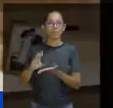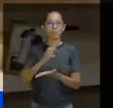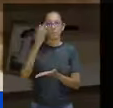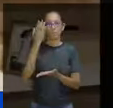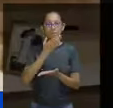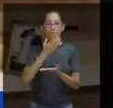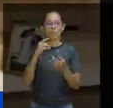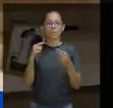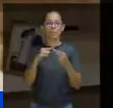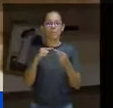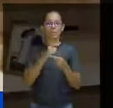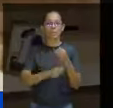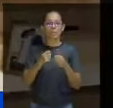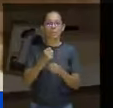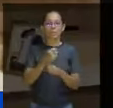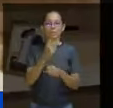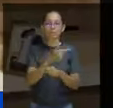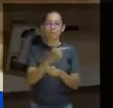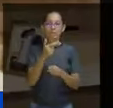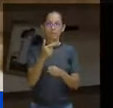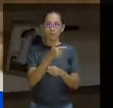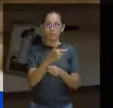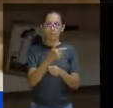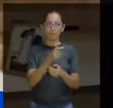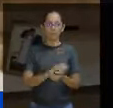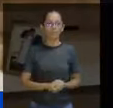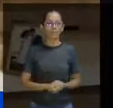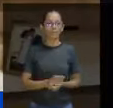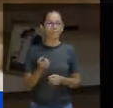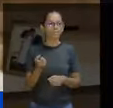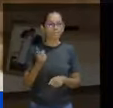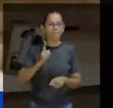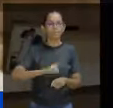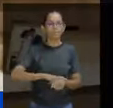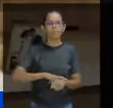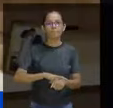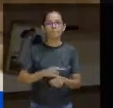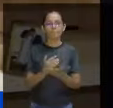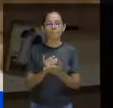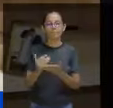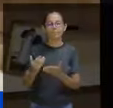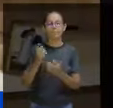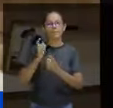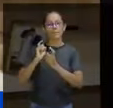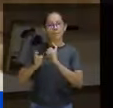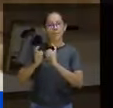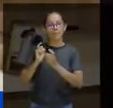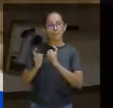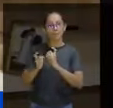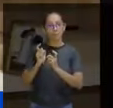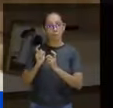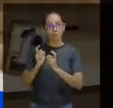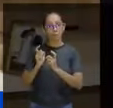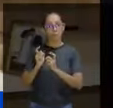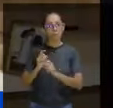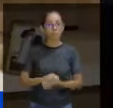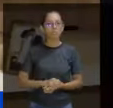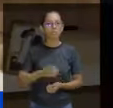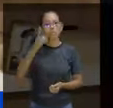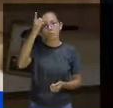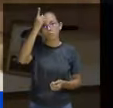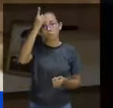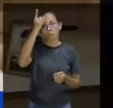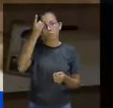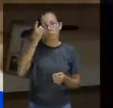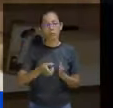de 2022. Imediatamente se tentou um diálogo com a diretoria anterior para se conseguir